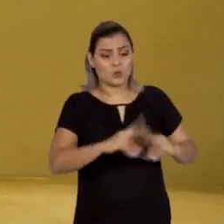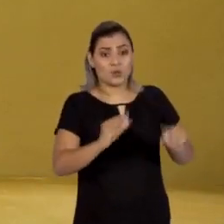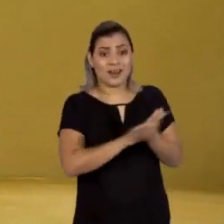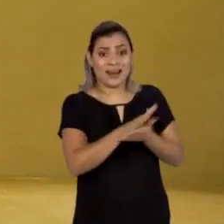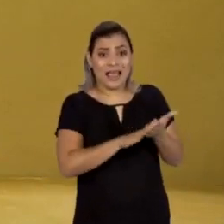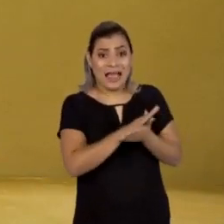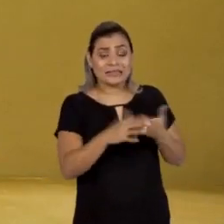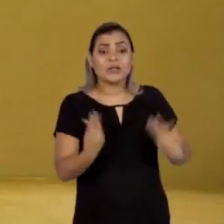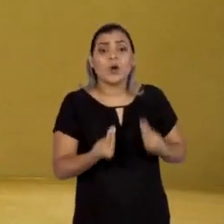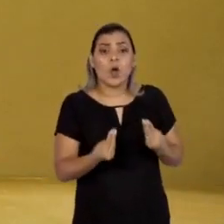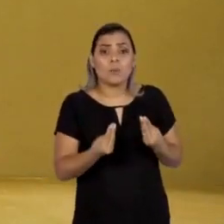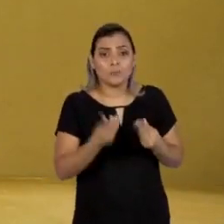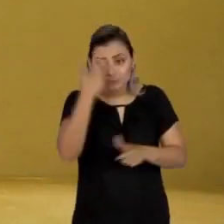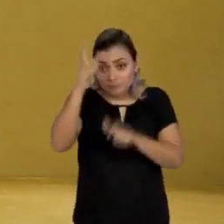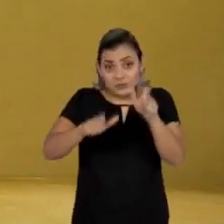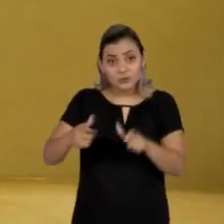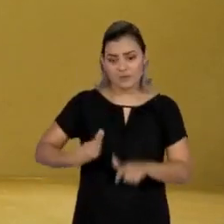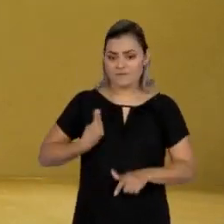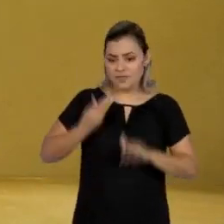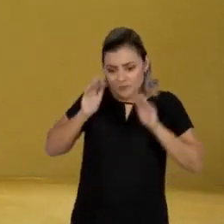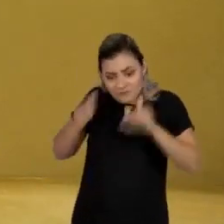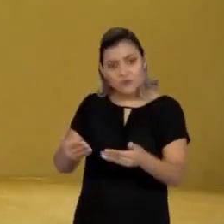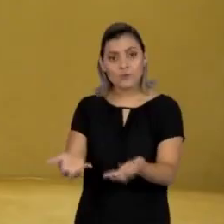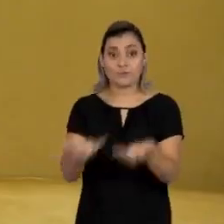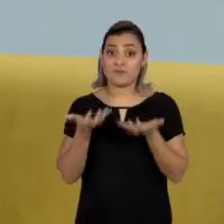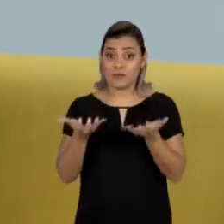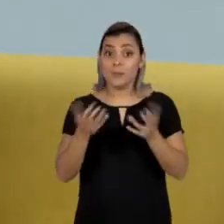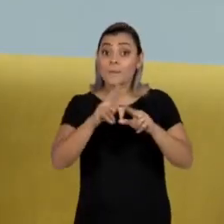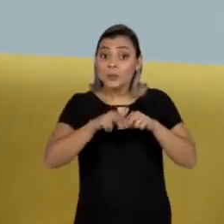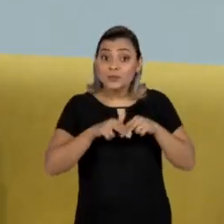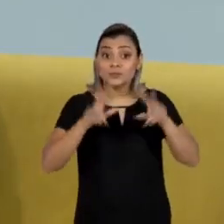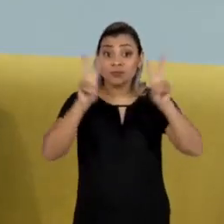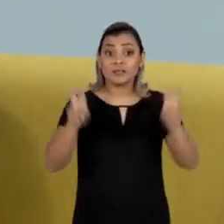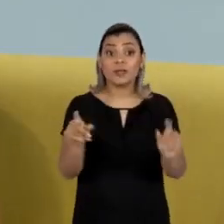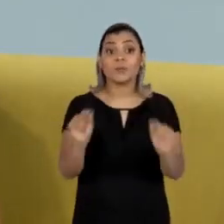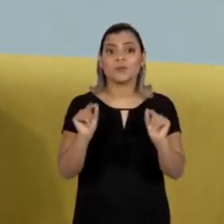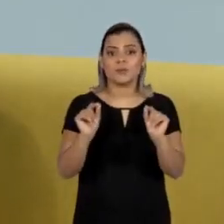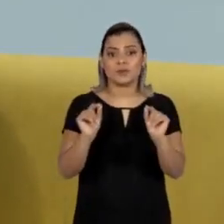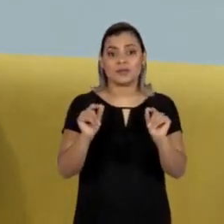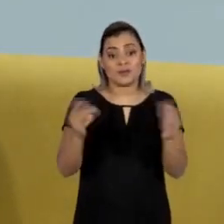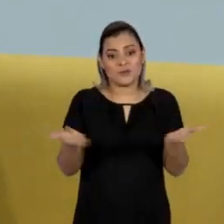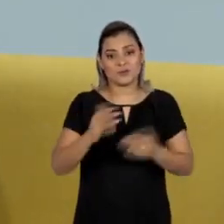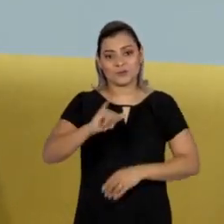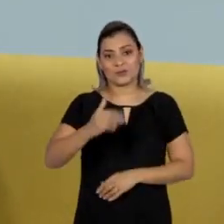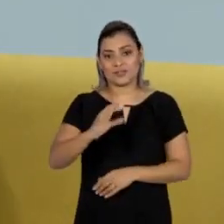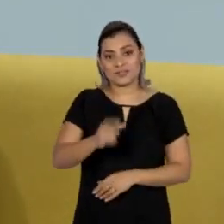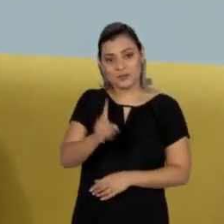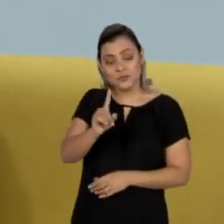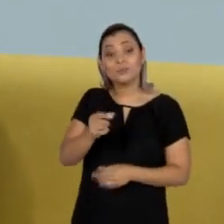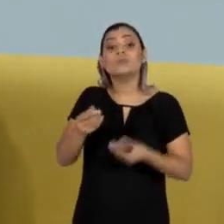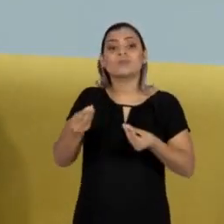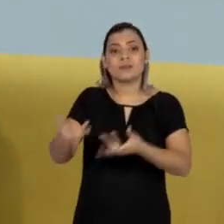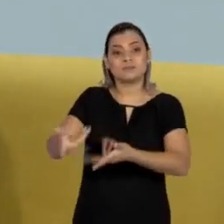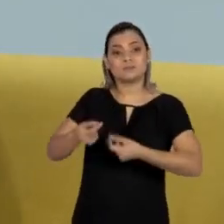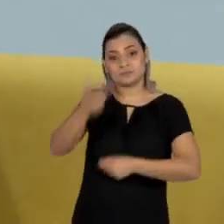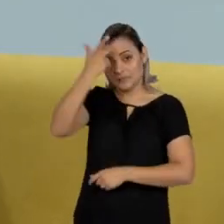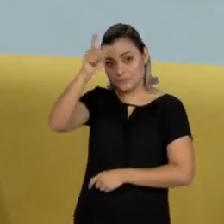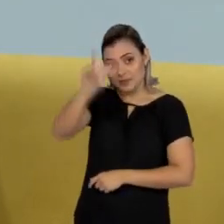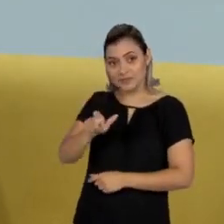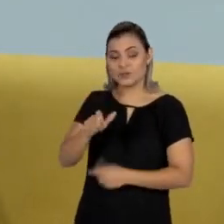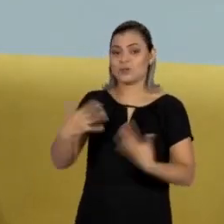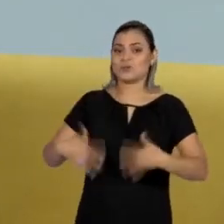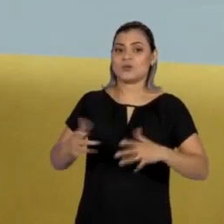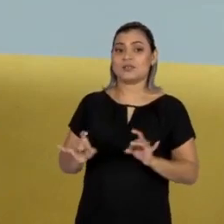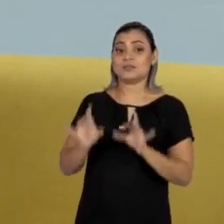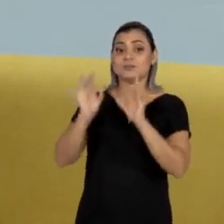de muitos pacientes é a vida. E sobre isso, nós vamos falar agora aqui no JC1 com a ajuda de um paciente